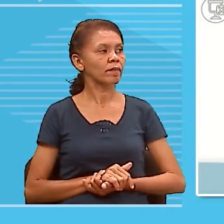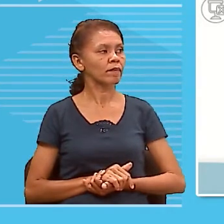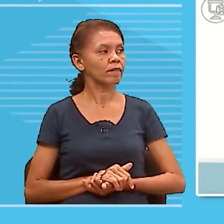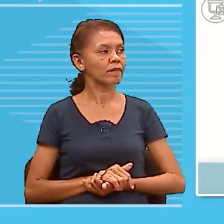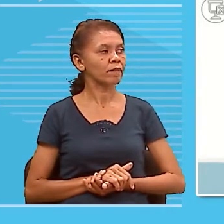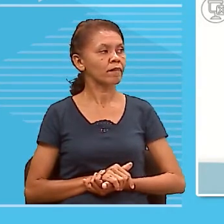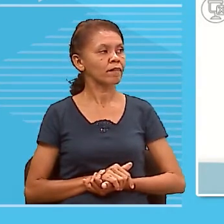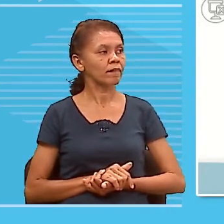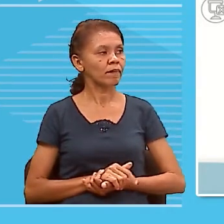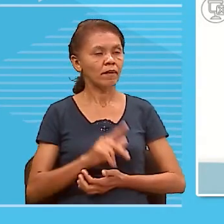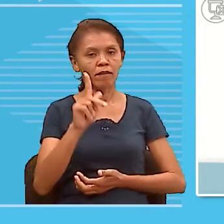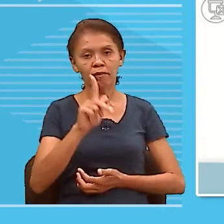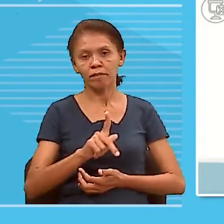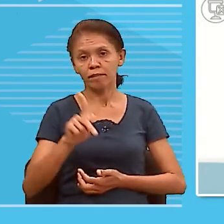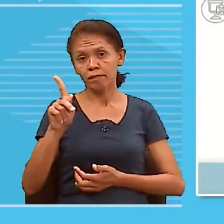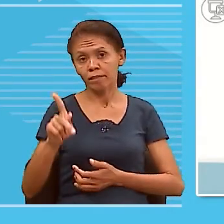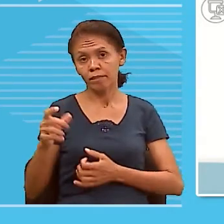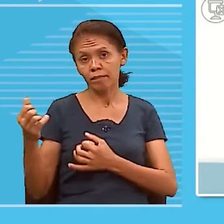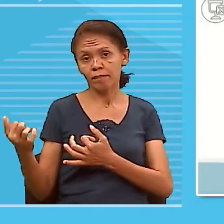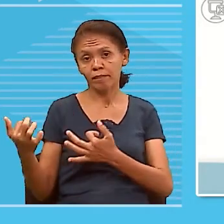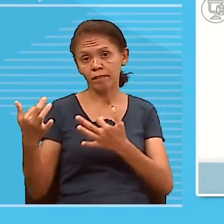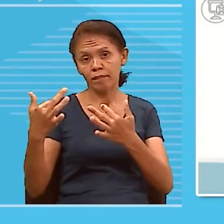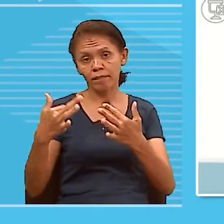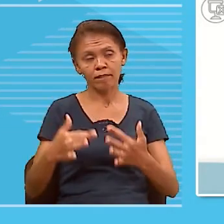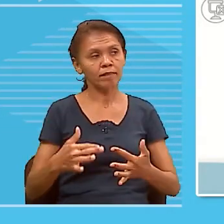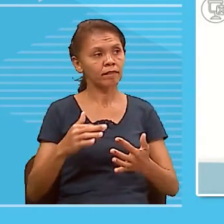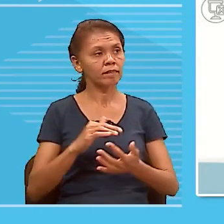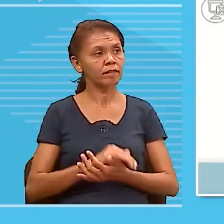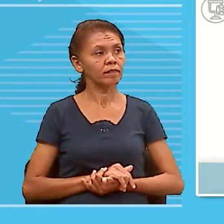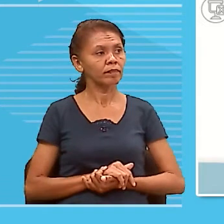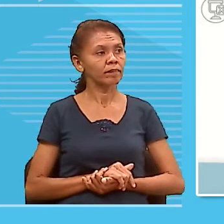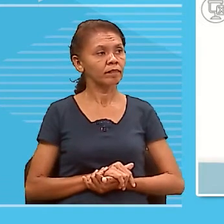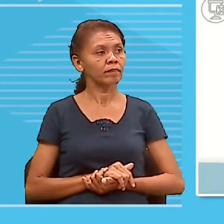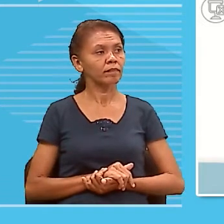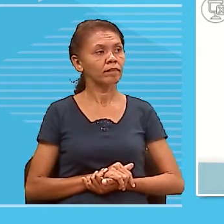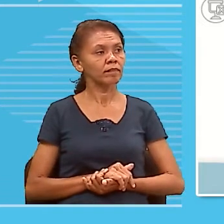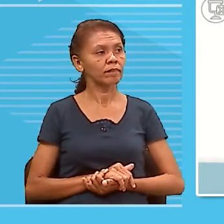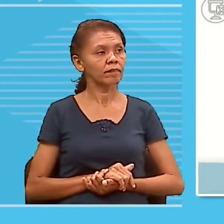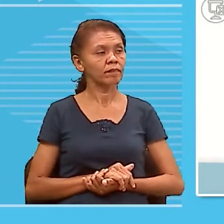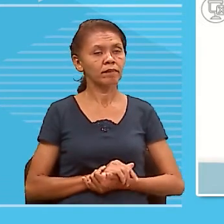é o que eu acabei de comentar como